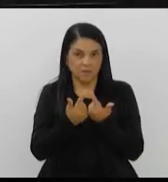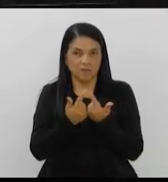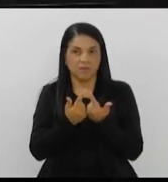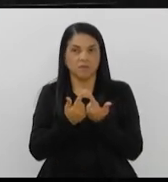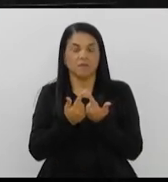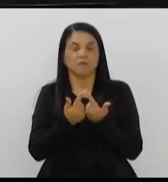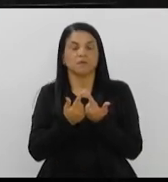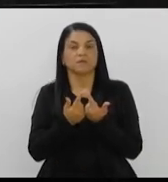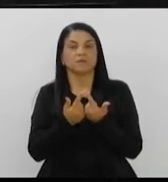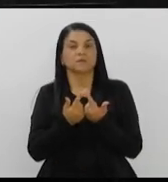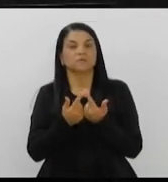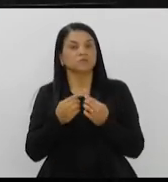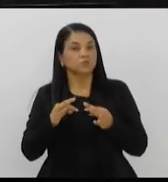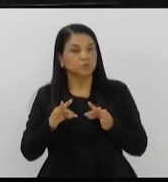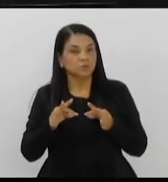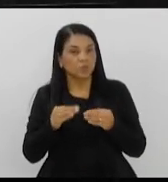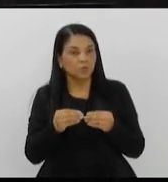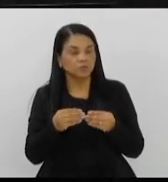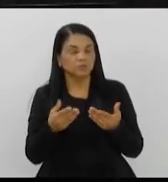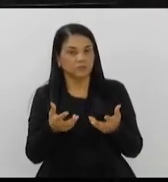da nossa cidade. Então, a gente quer ver,